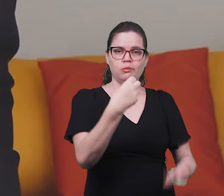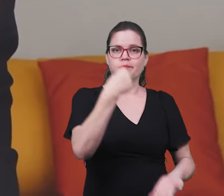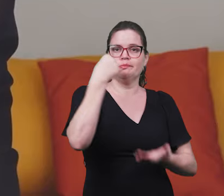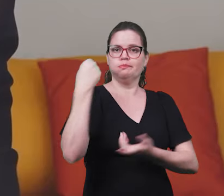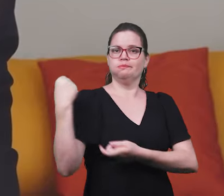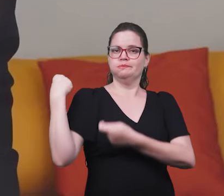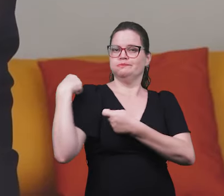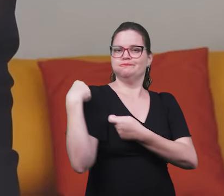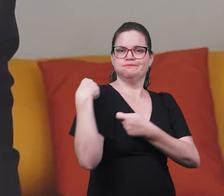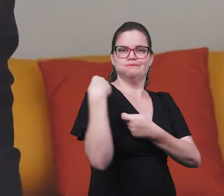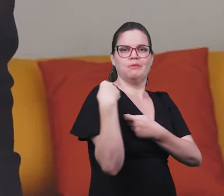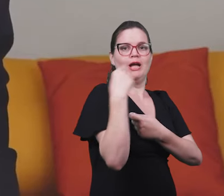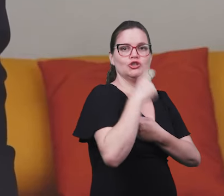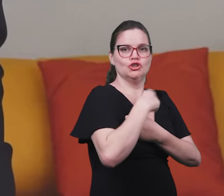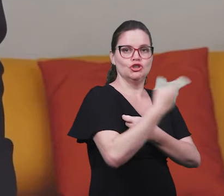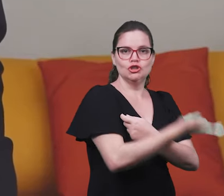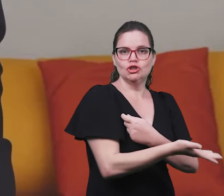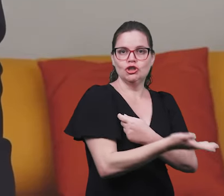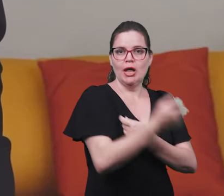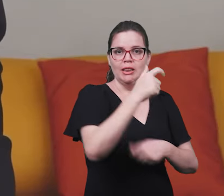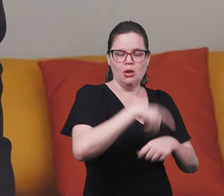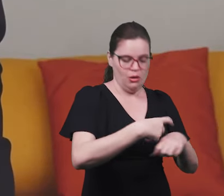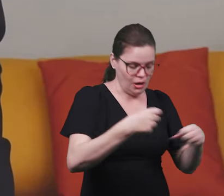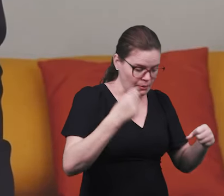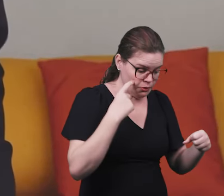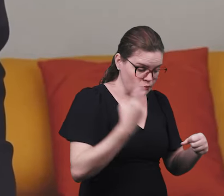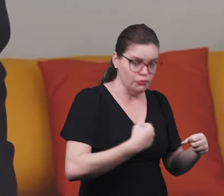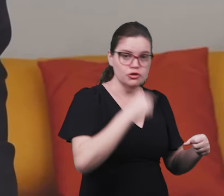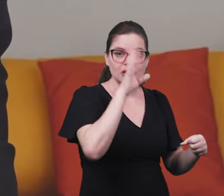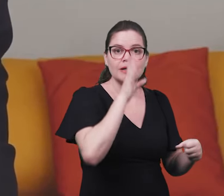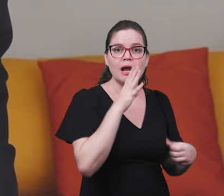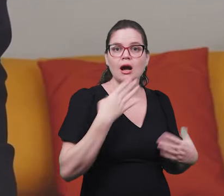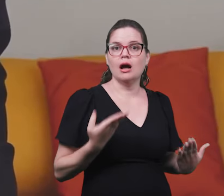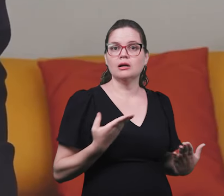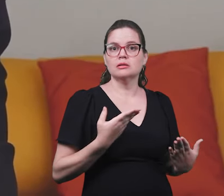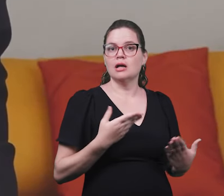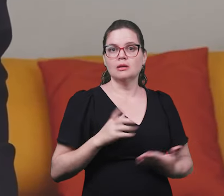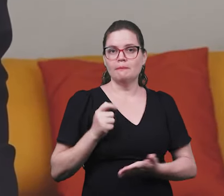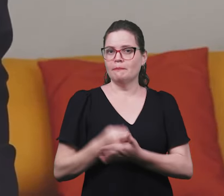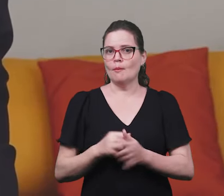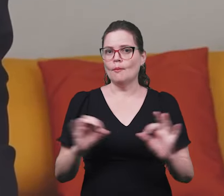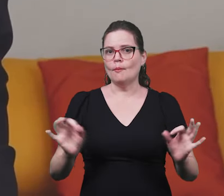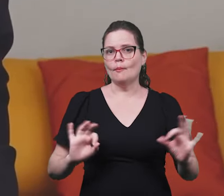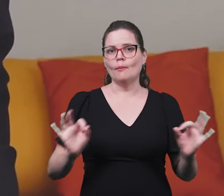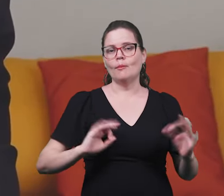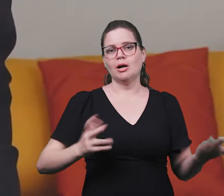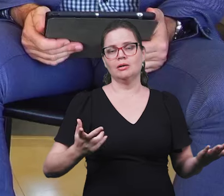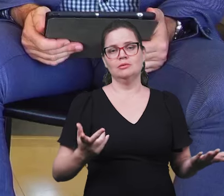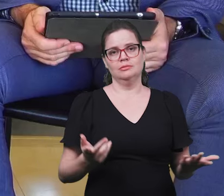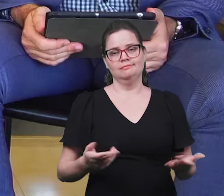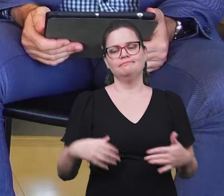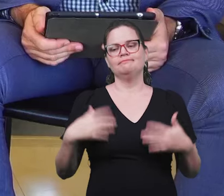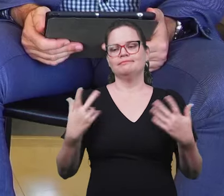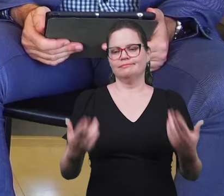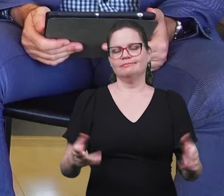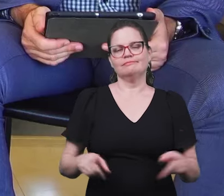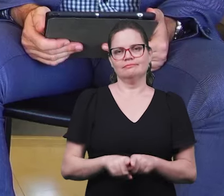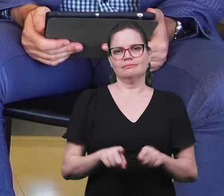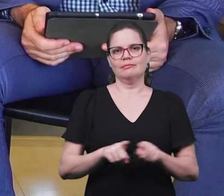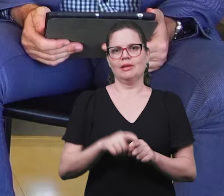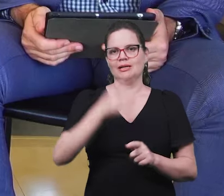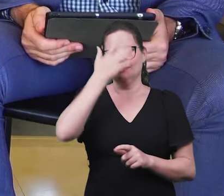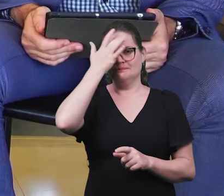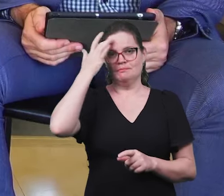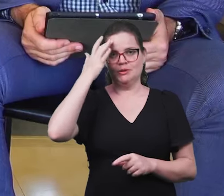de Deus na vida do homem, ela não volta vazia mesmo, né? É exatamente como Isaías descreve. Então, o pecador